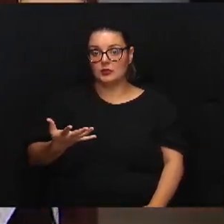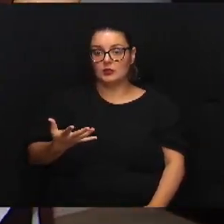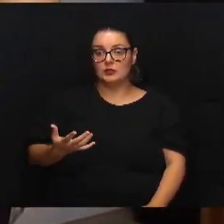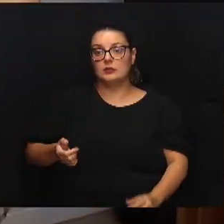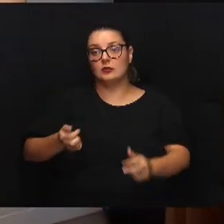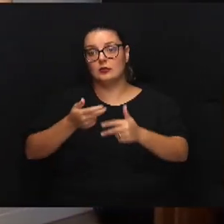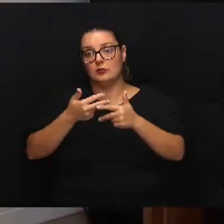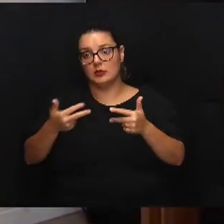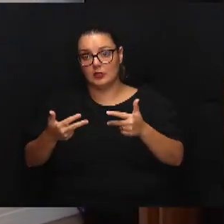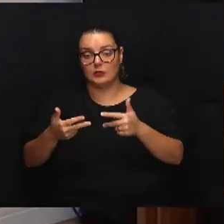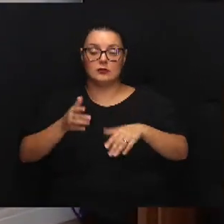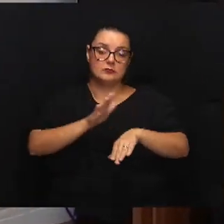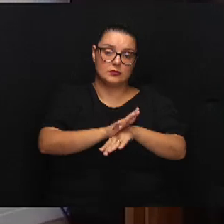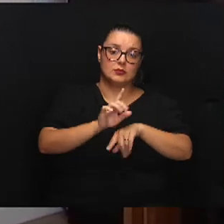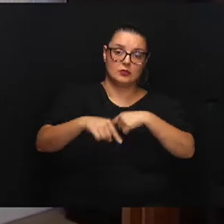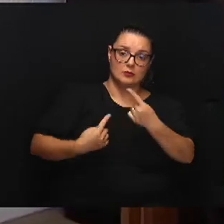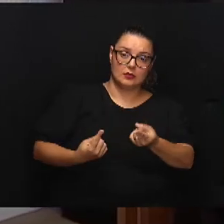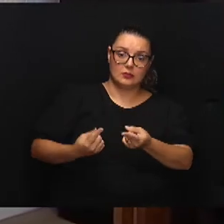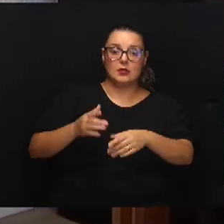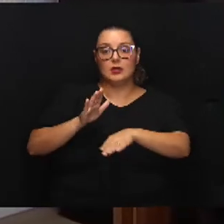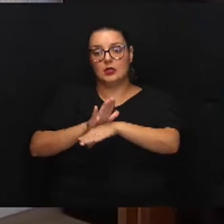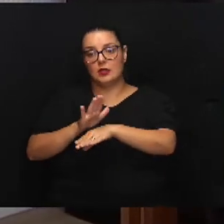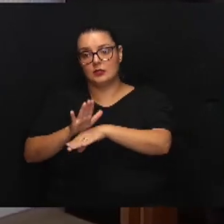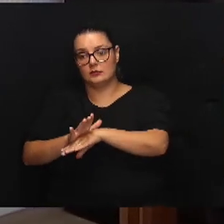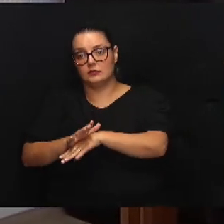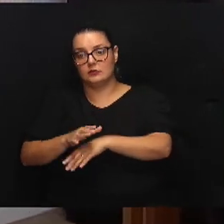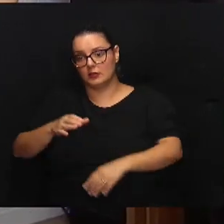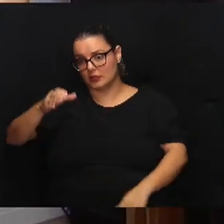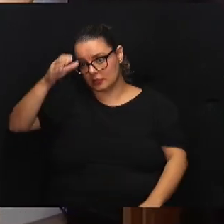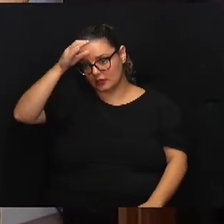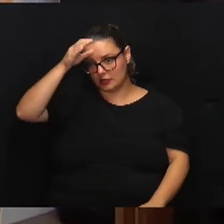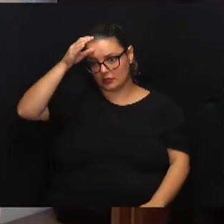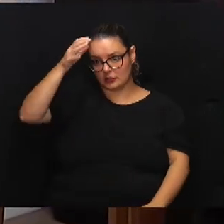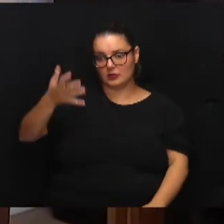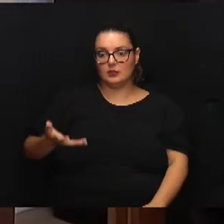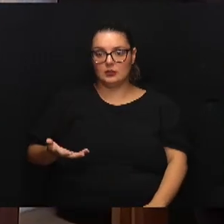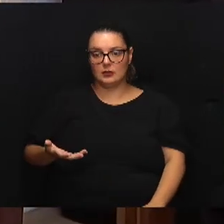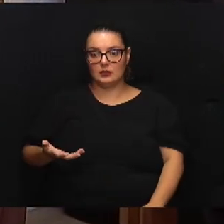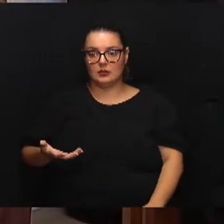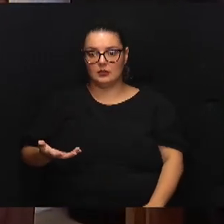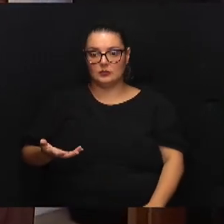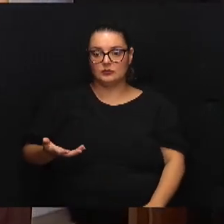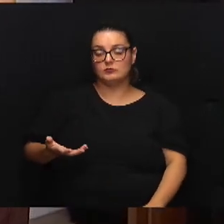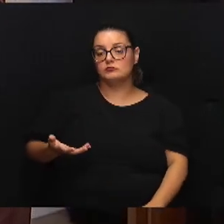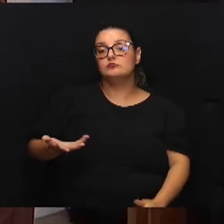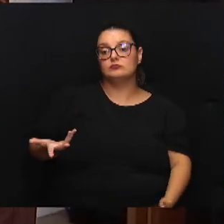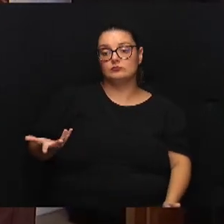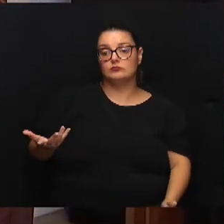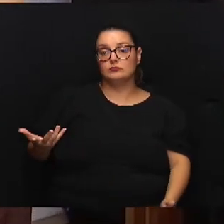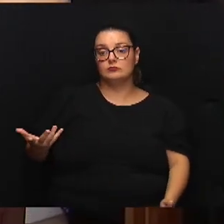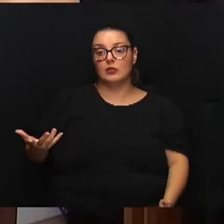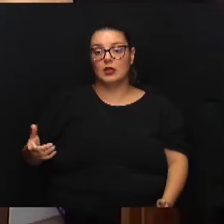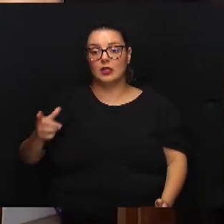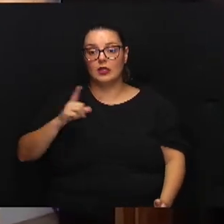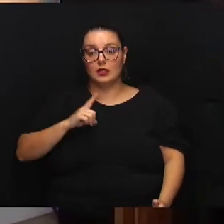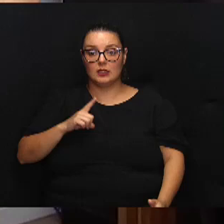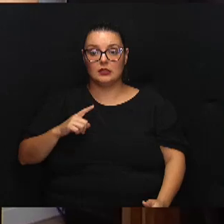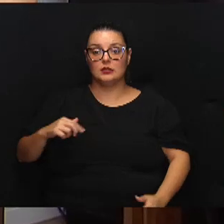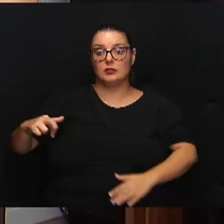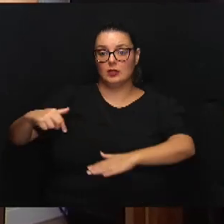coisa ajuda a outra, né? E ajuda as clientes também a ficarem rodeadas pela